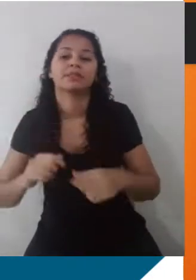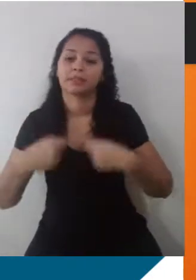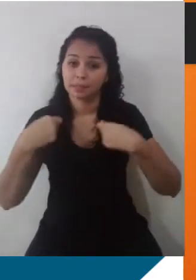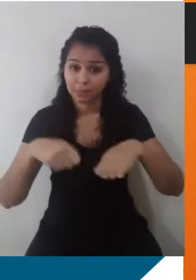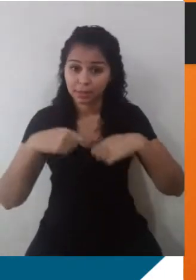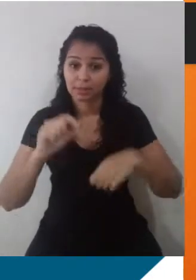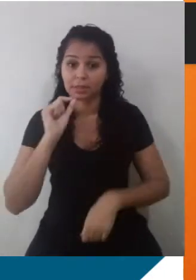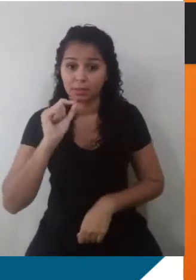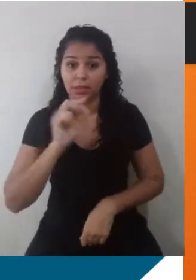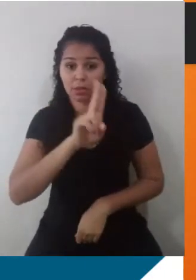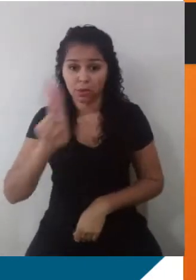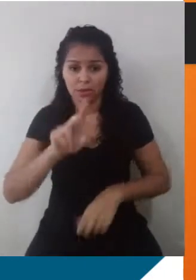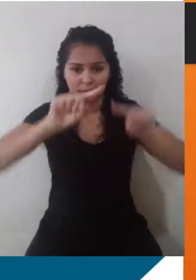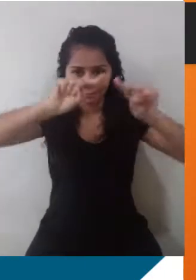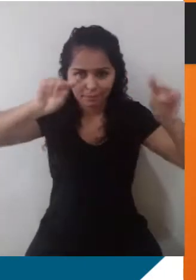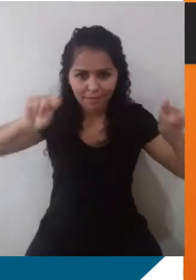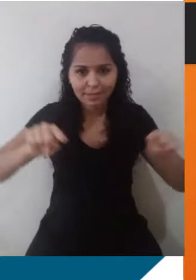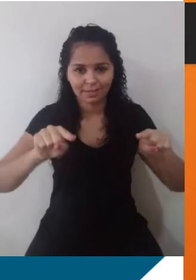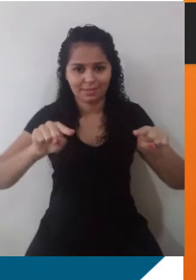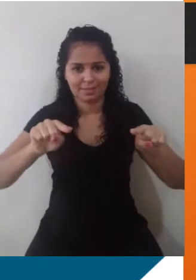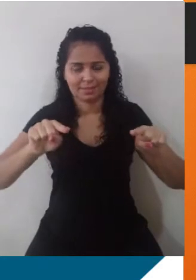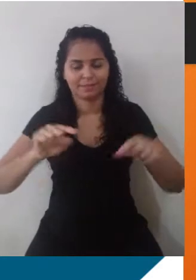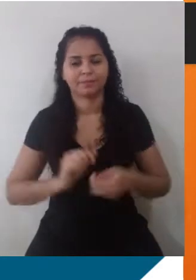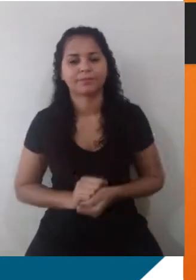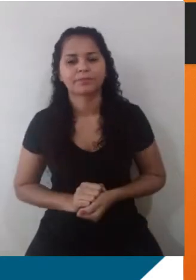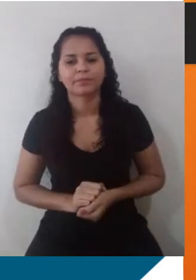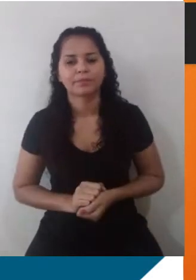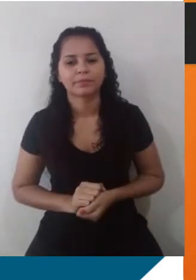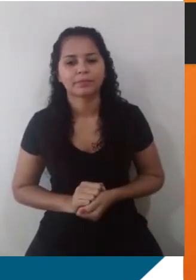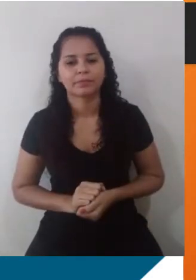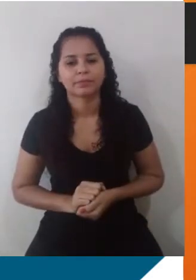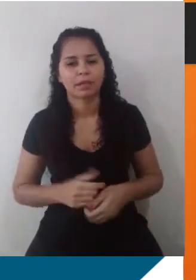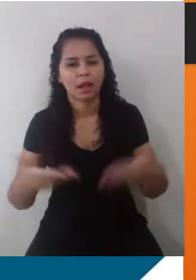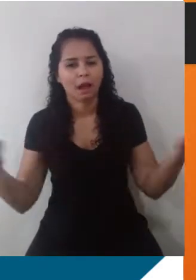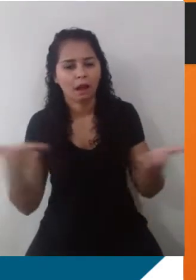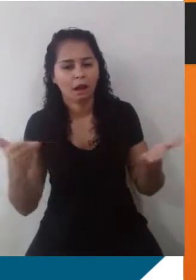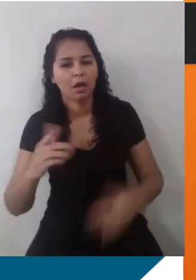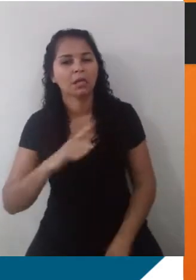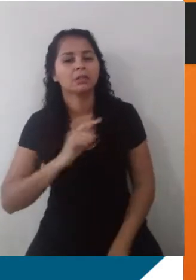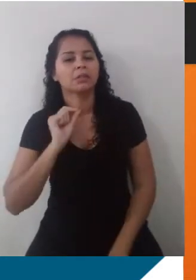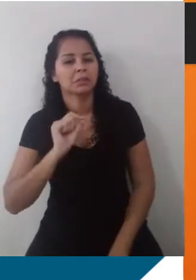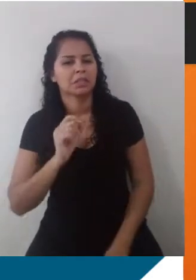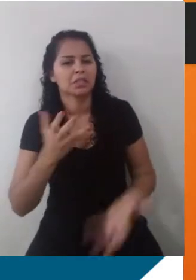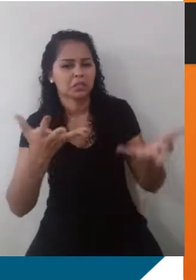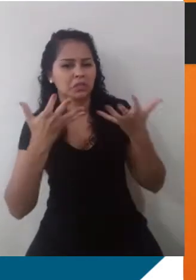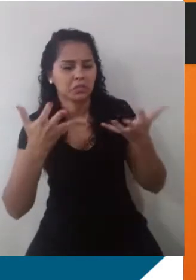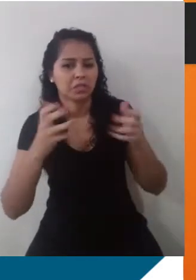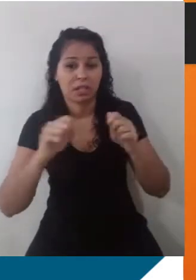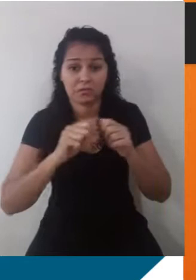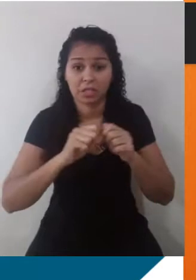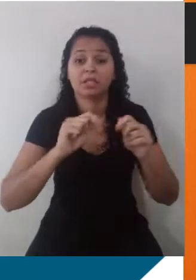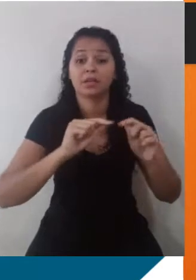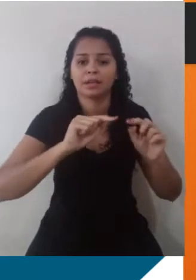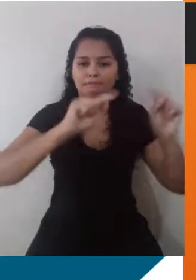deverá utilizar parênteses para indicar isso. Agora você tem a opção, se desejar, de fazer